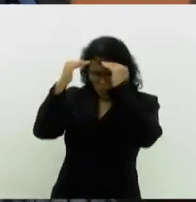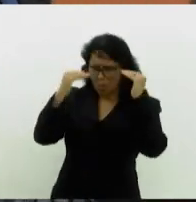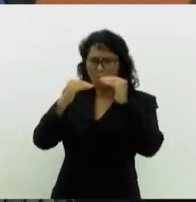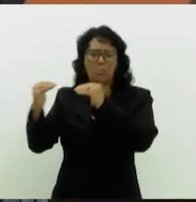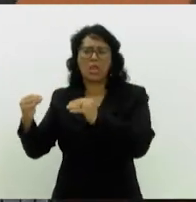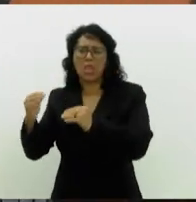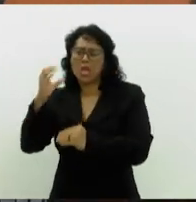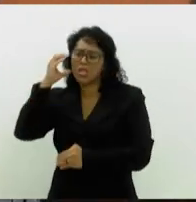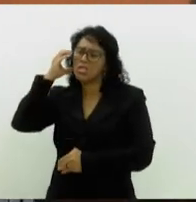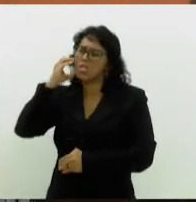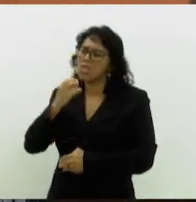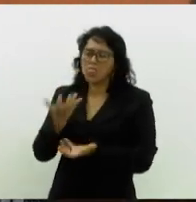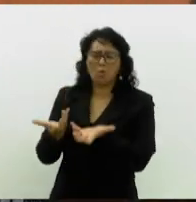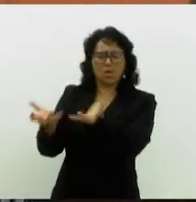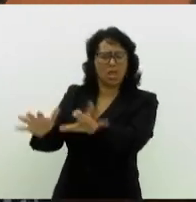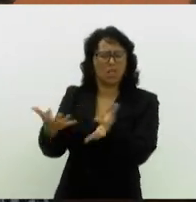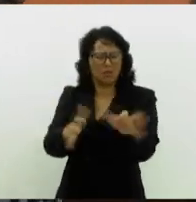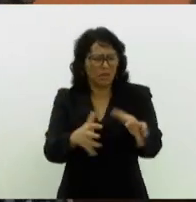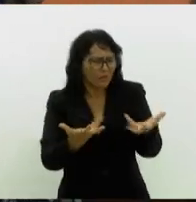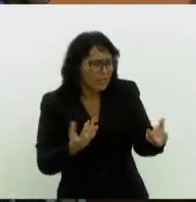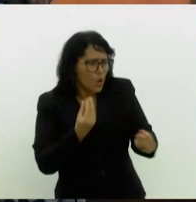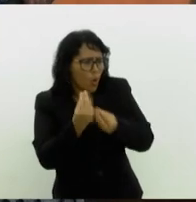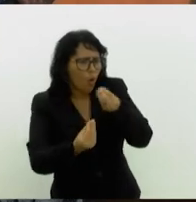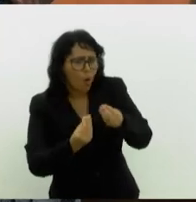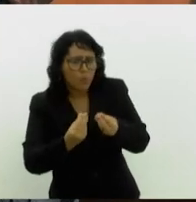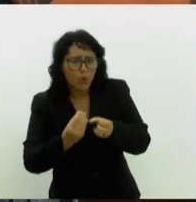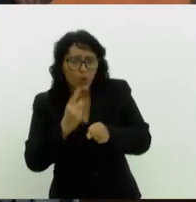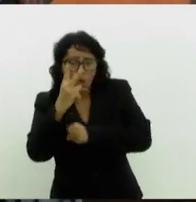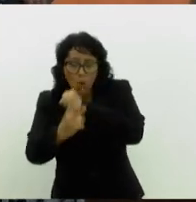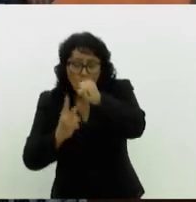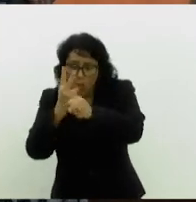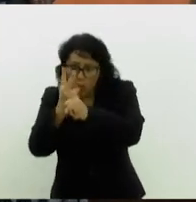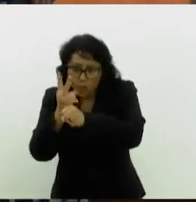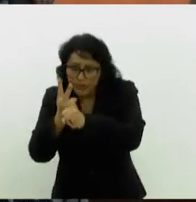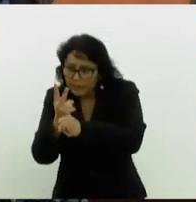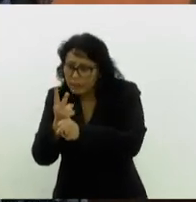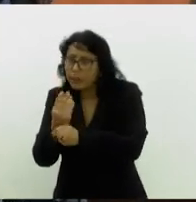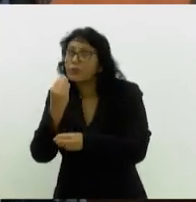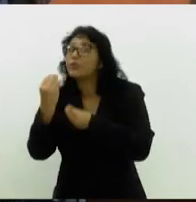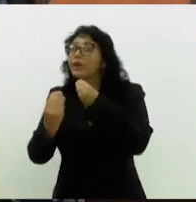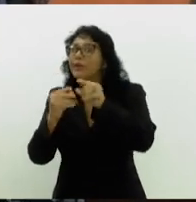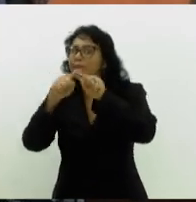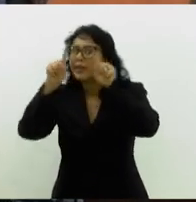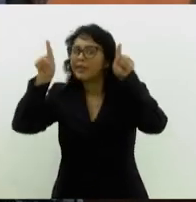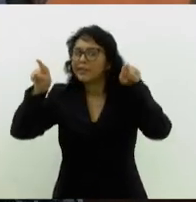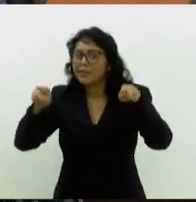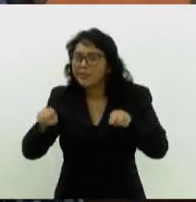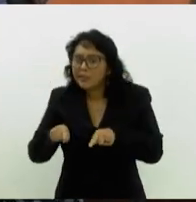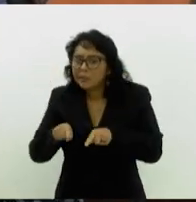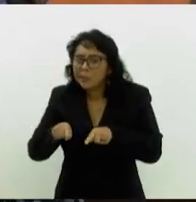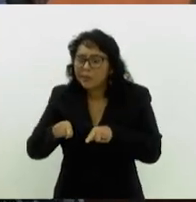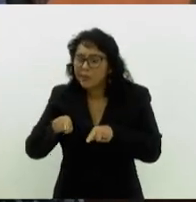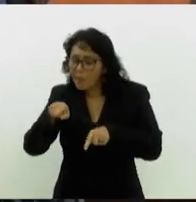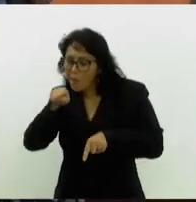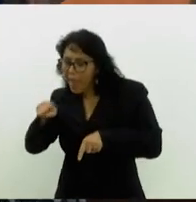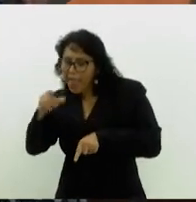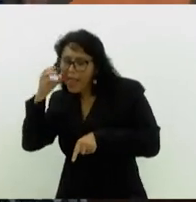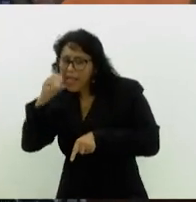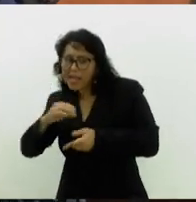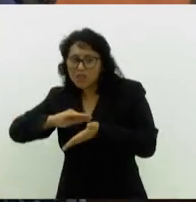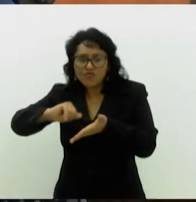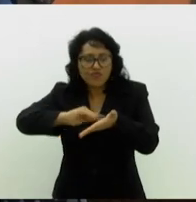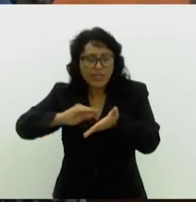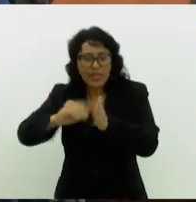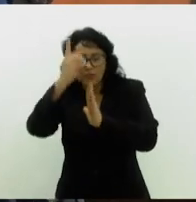dando um calote que nesses 2 anos já acumula mais de 13% fazendo com que os servidores do Estado do Rio de Janeiro voltem A